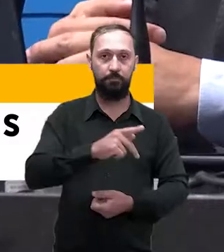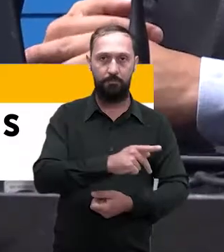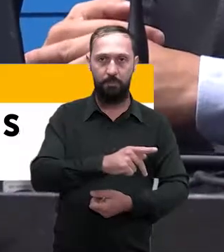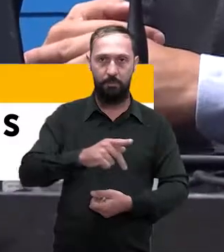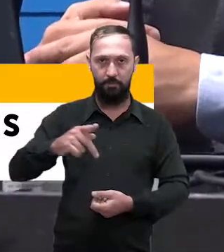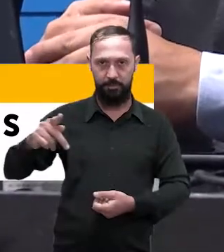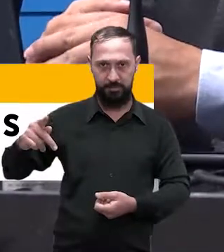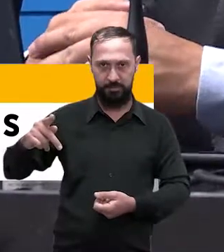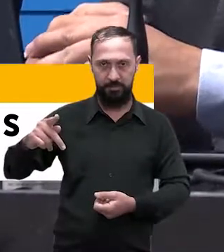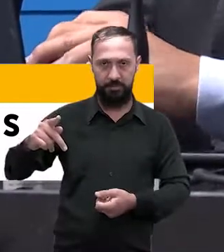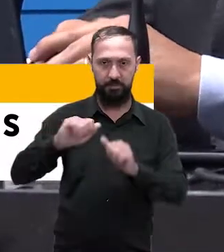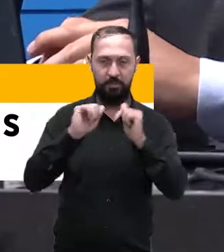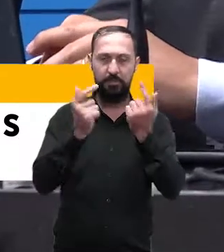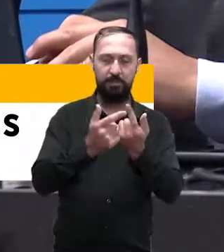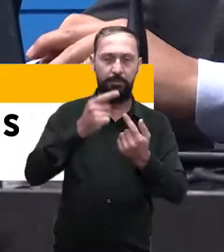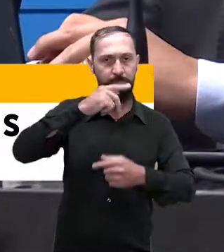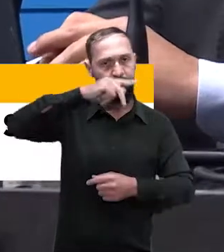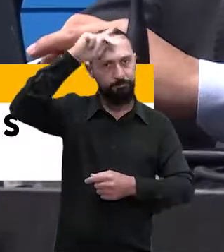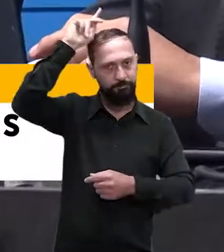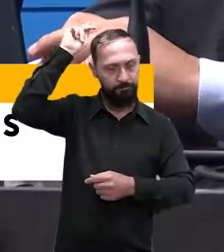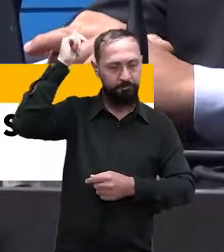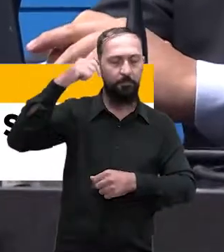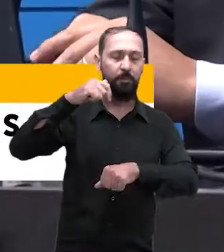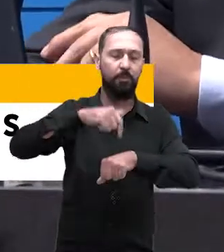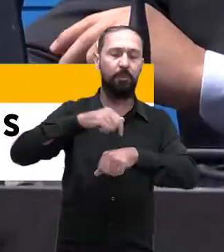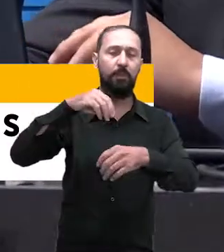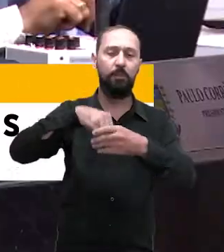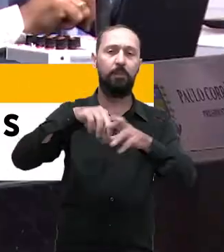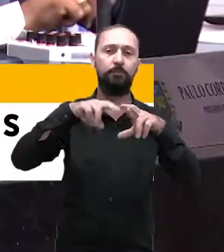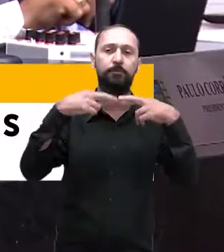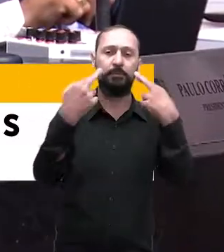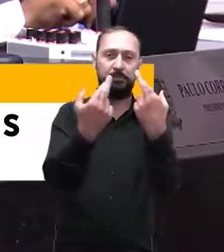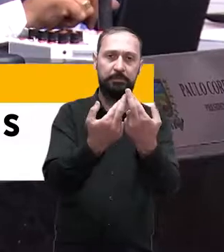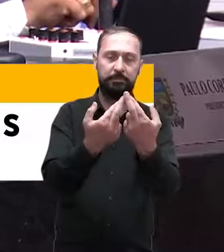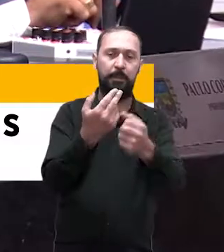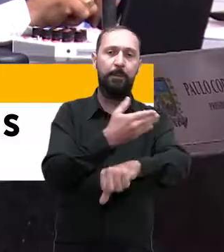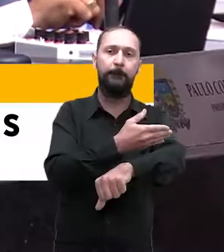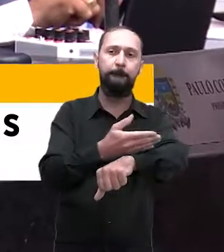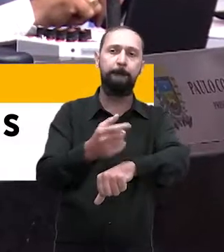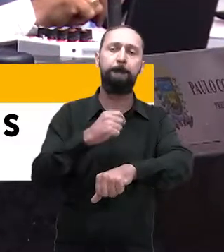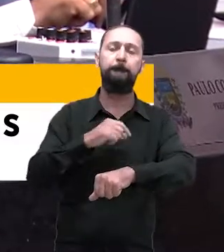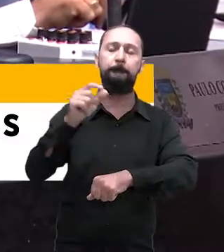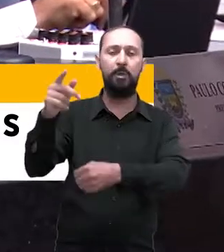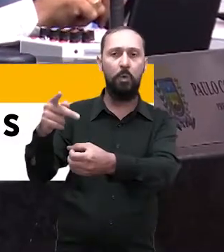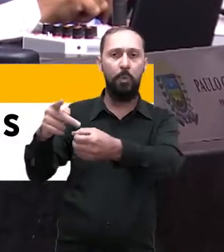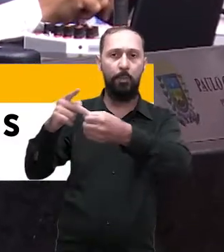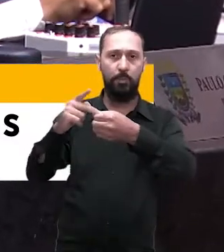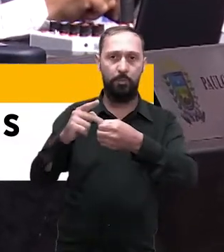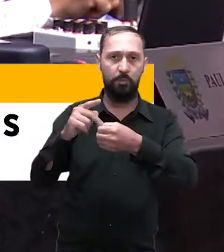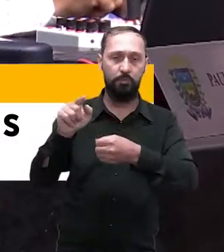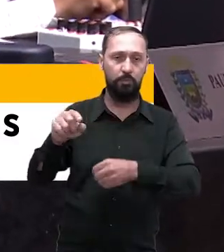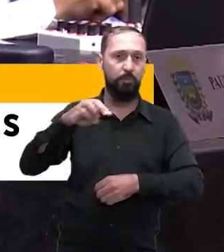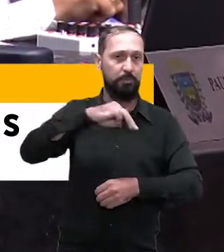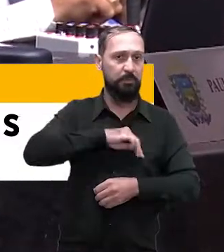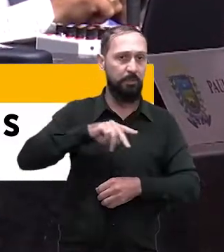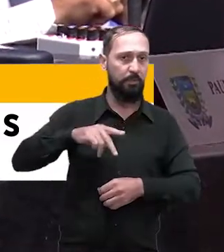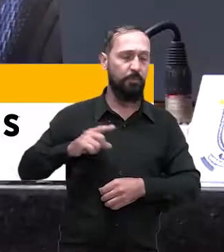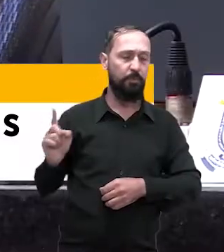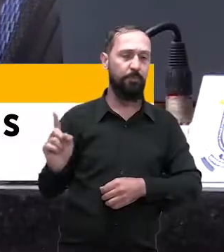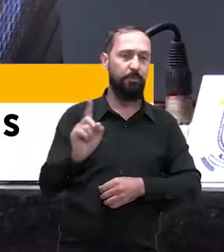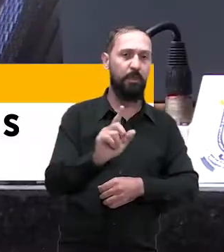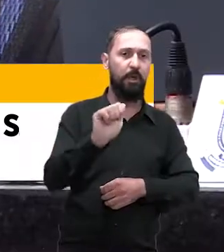O presidente da Casa de Leis, deputado Paulo Corrêa, recebeu durante a sessão plenária o procurador-geral do Ministério Público, Alexandre Magno